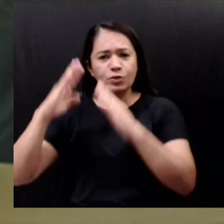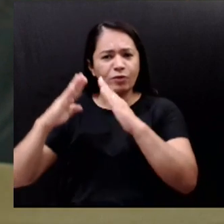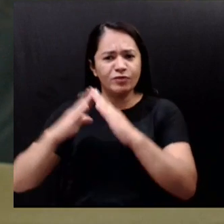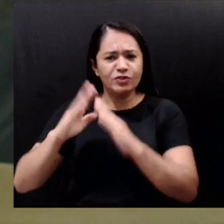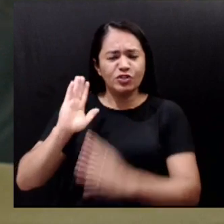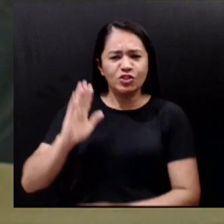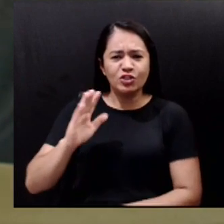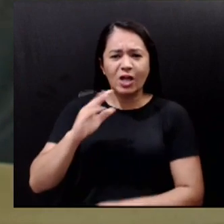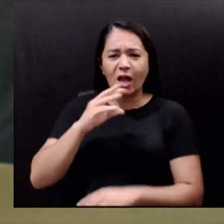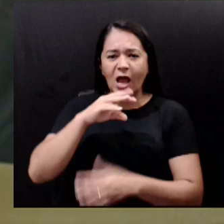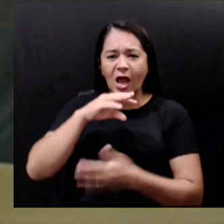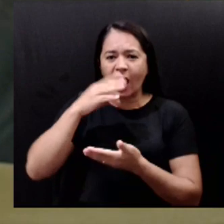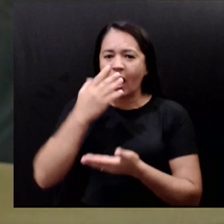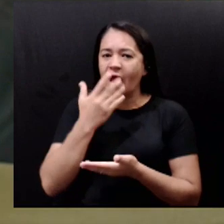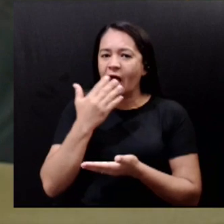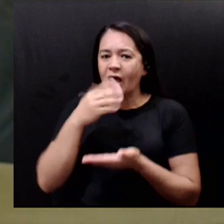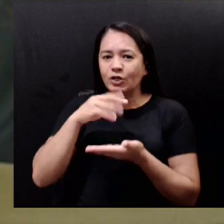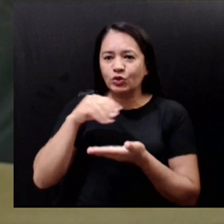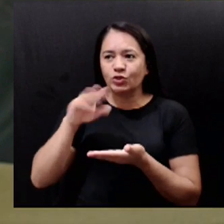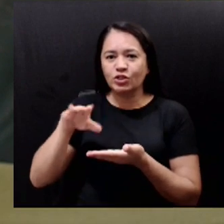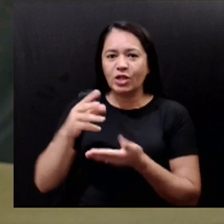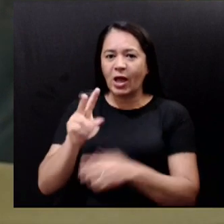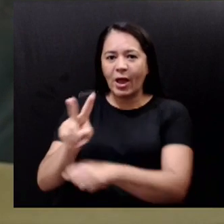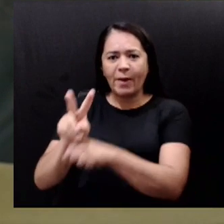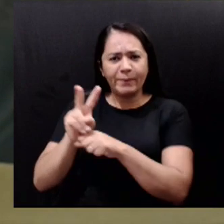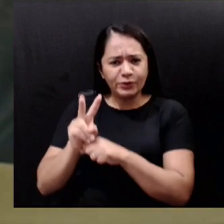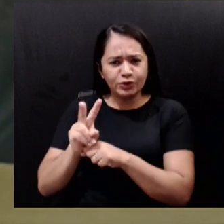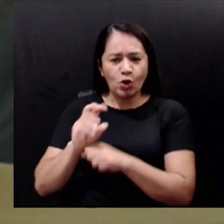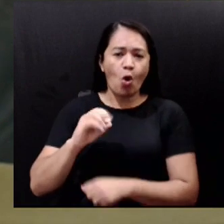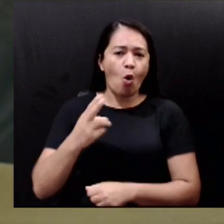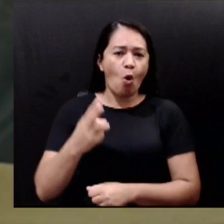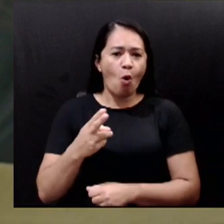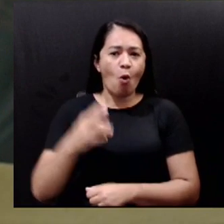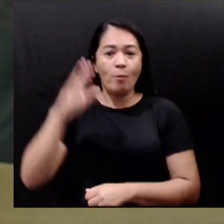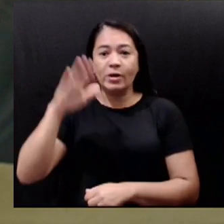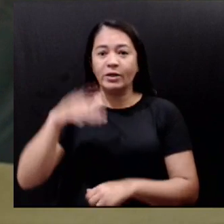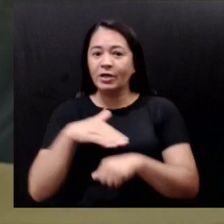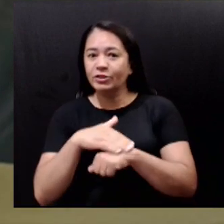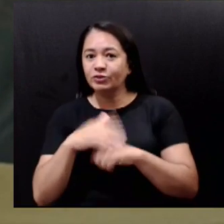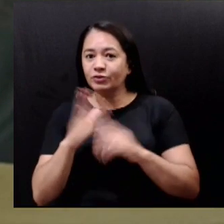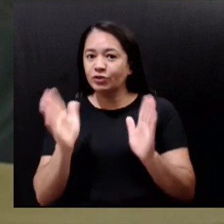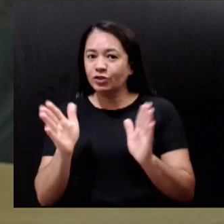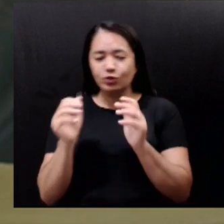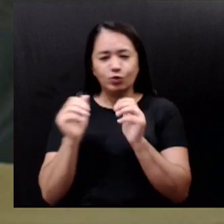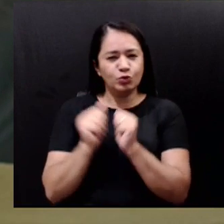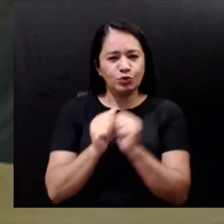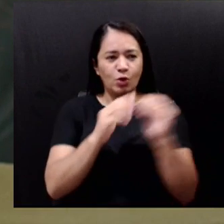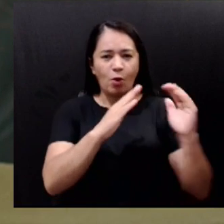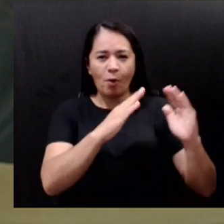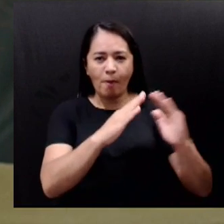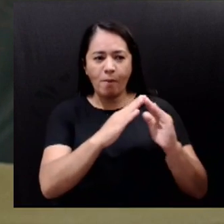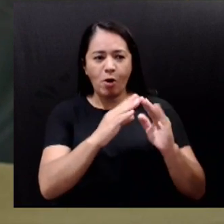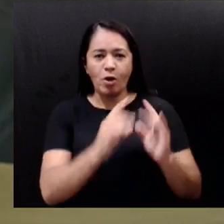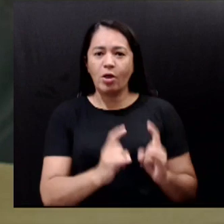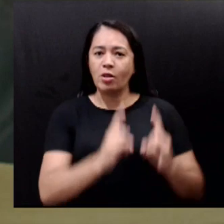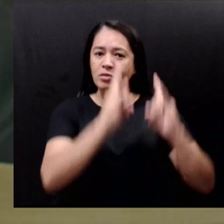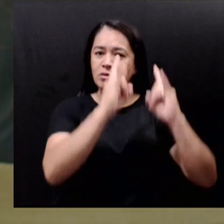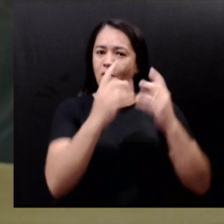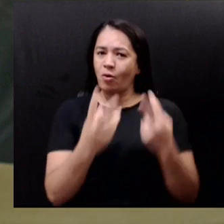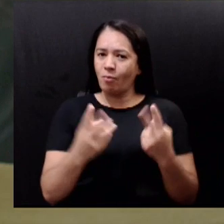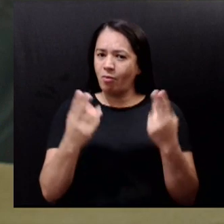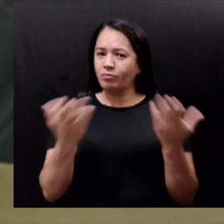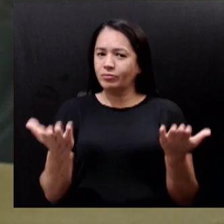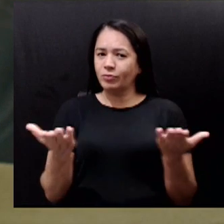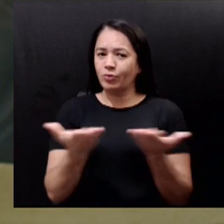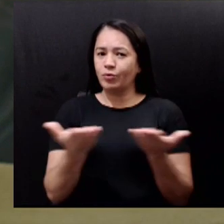açúcar na casa ao lado ou dividiu uma tarde de conversa com quem mora no mesmo prédio? No programa de hoje, vamos refletir